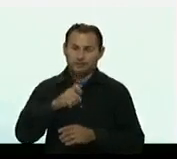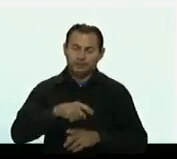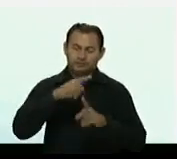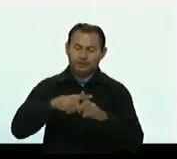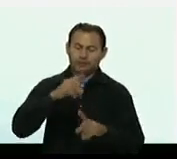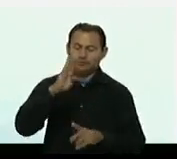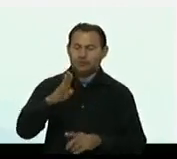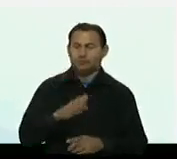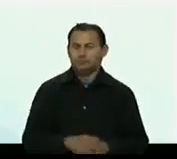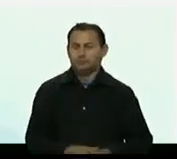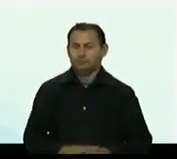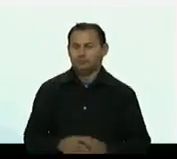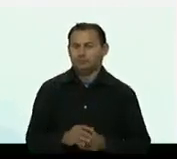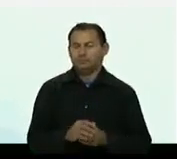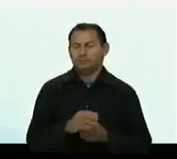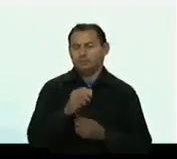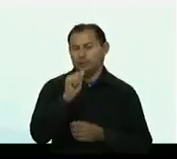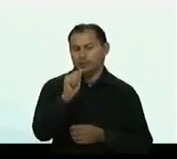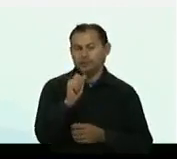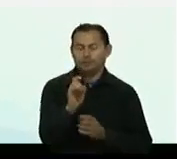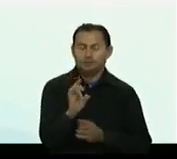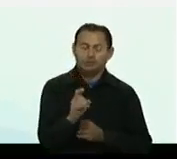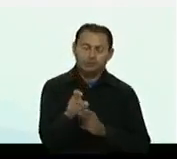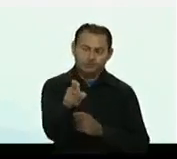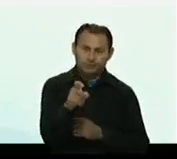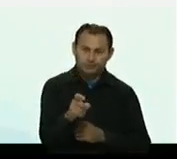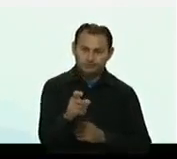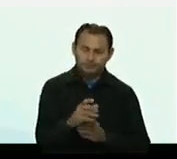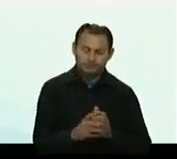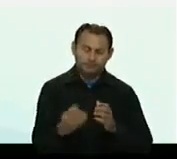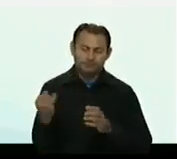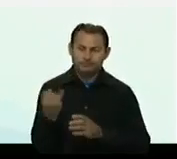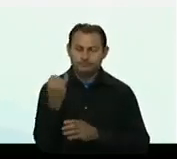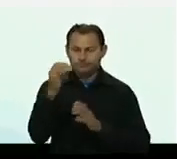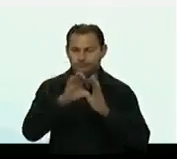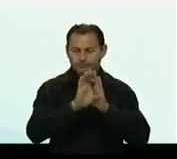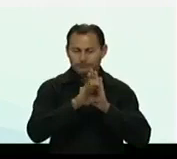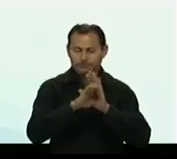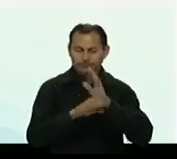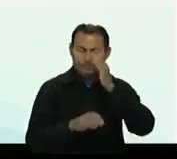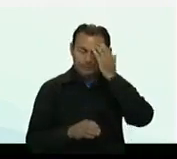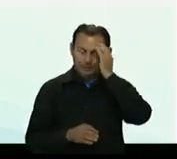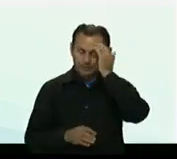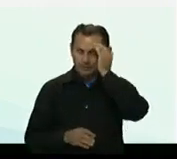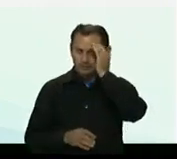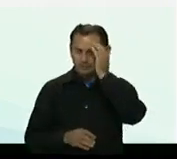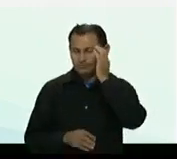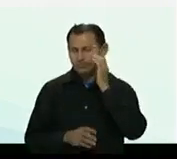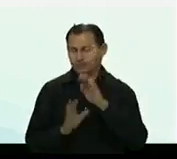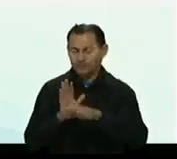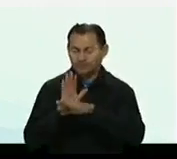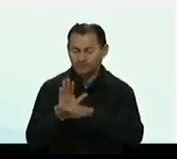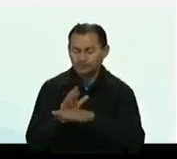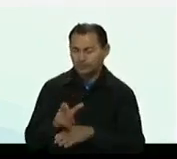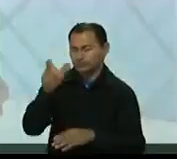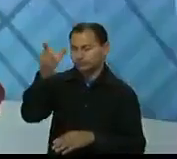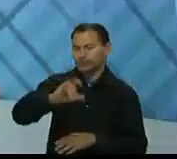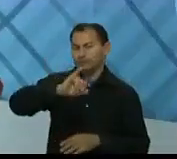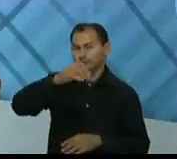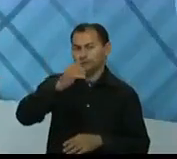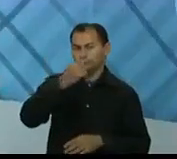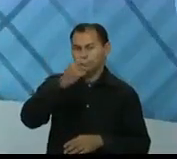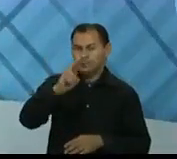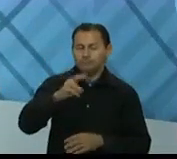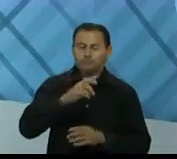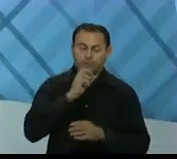linear é só ax. Então, esses conceitos são importantes para entendermos e ajudarmos o João na